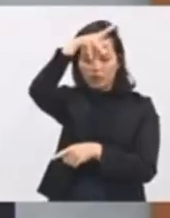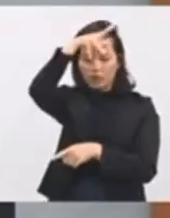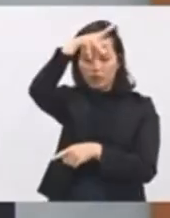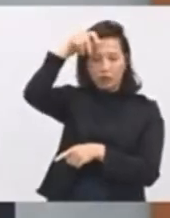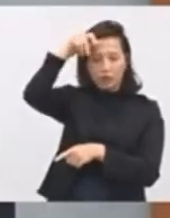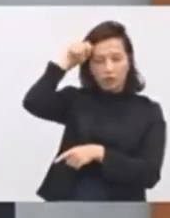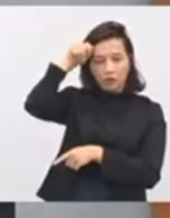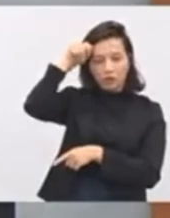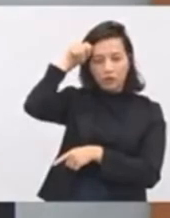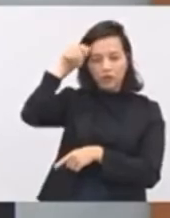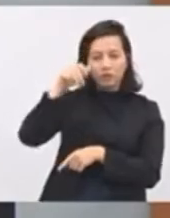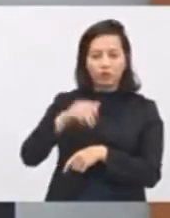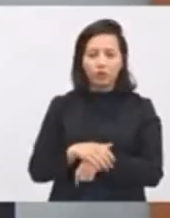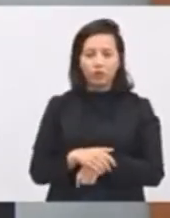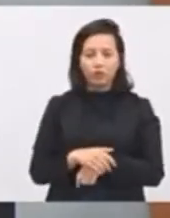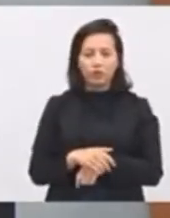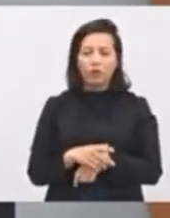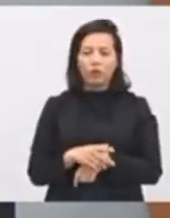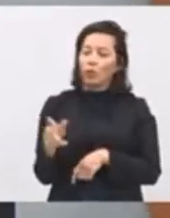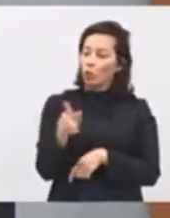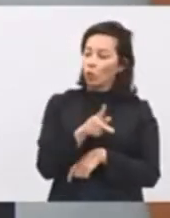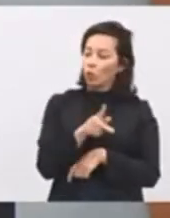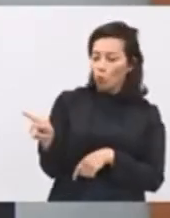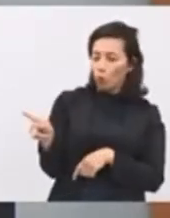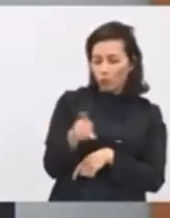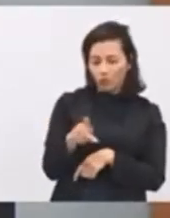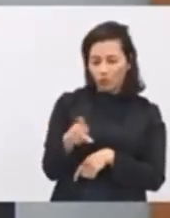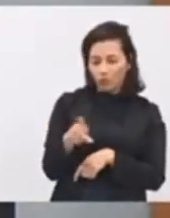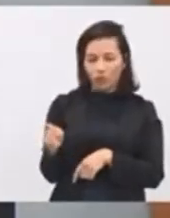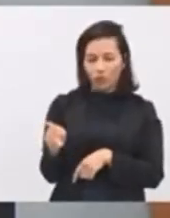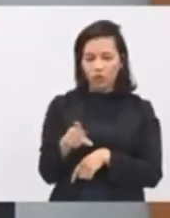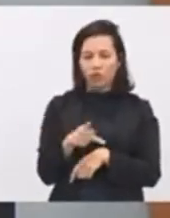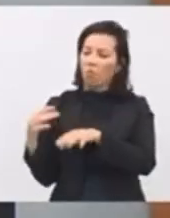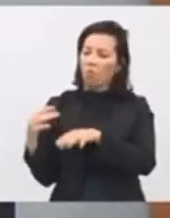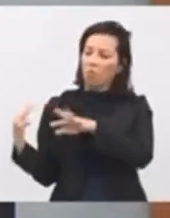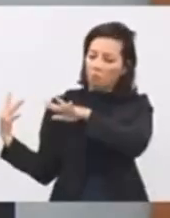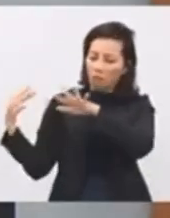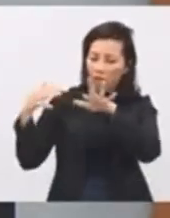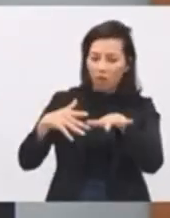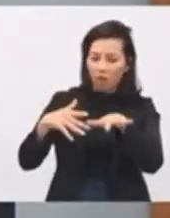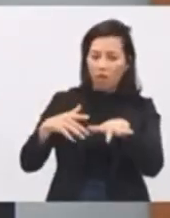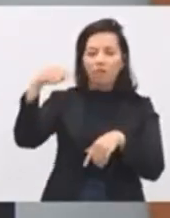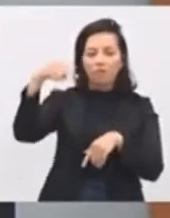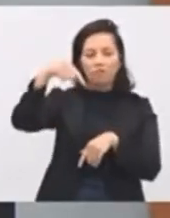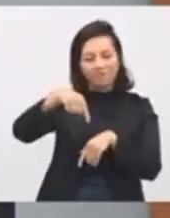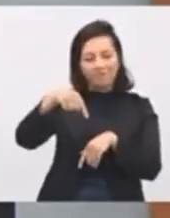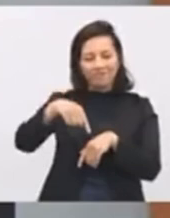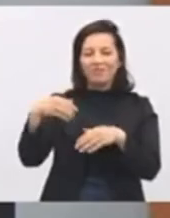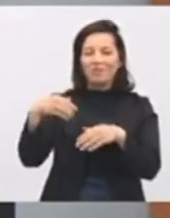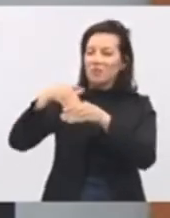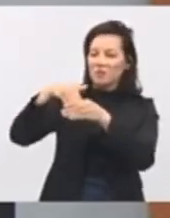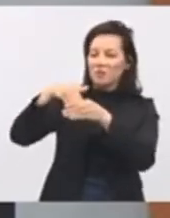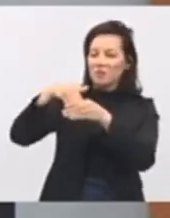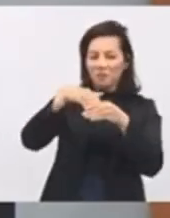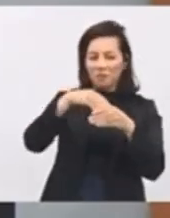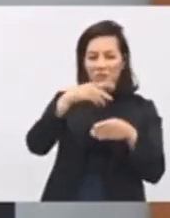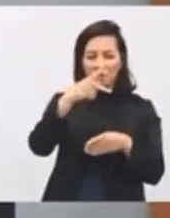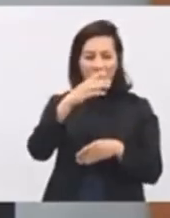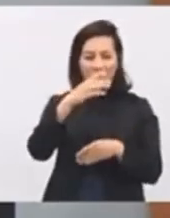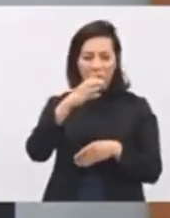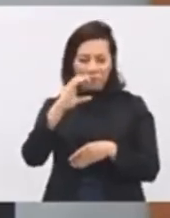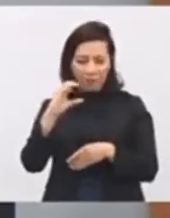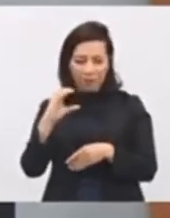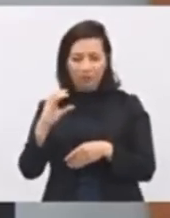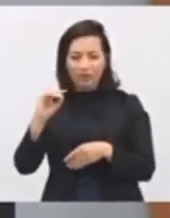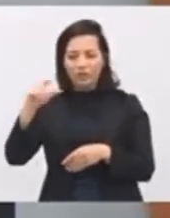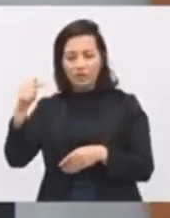Grosso, às professoras, aos professores mobilizados hoje pela votação da PEC